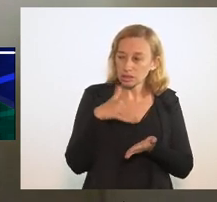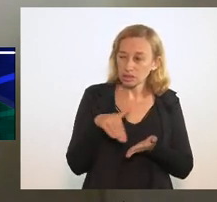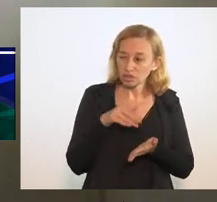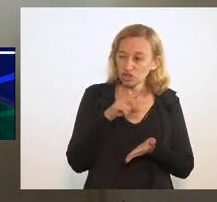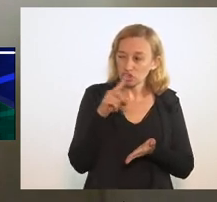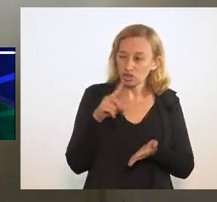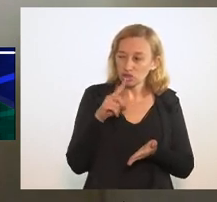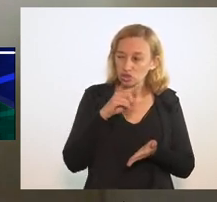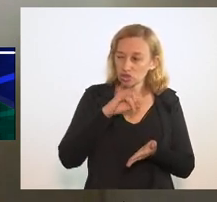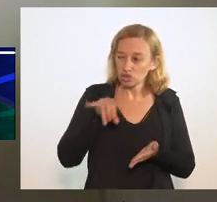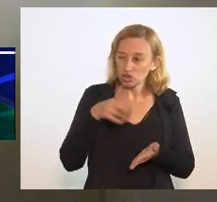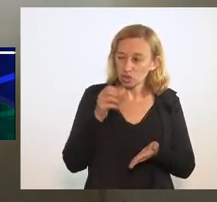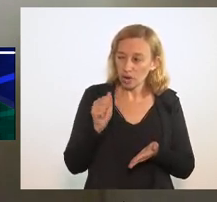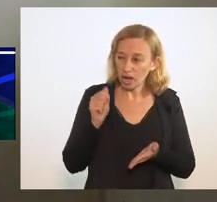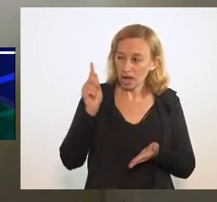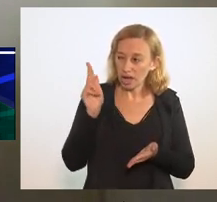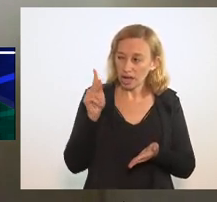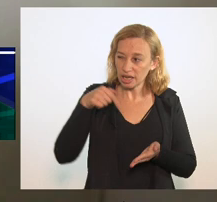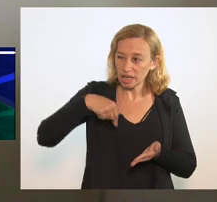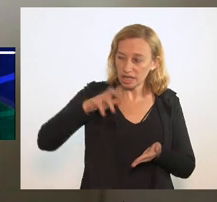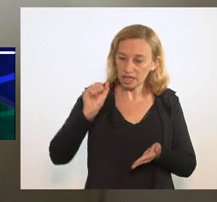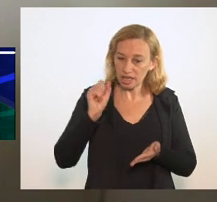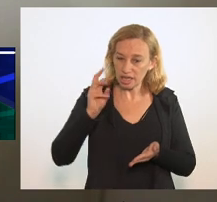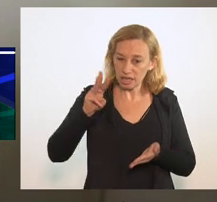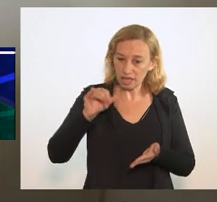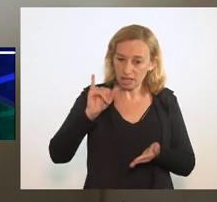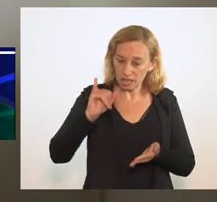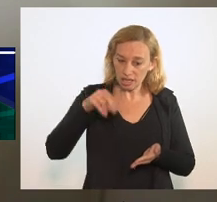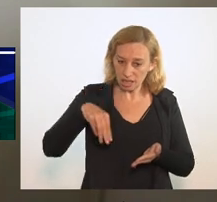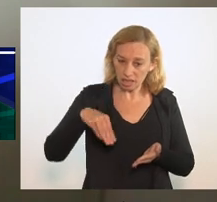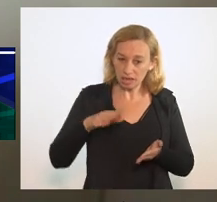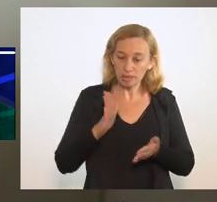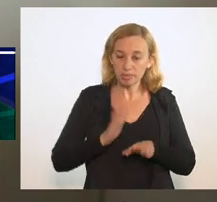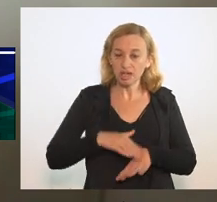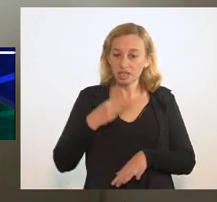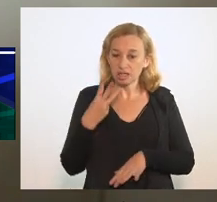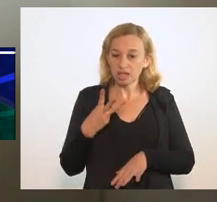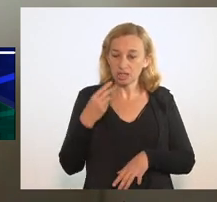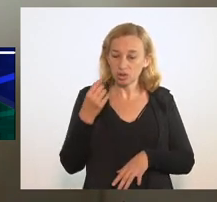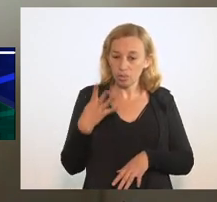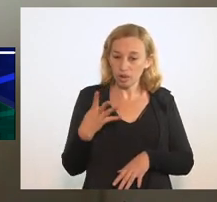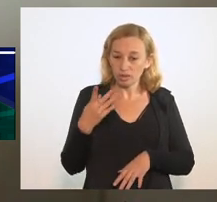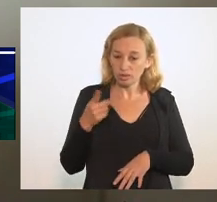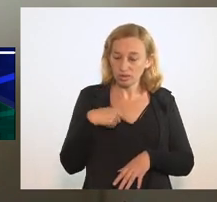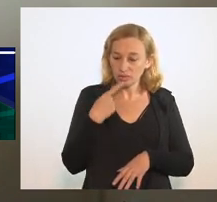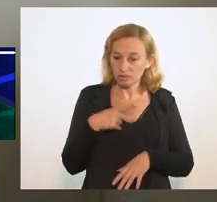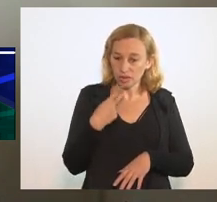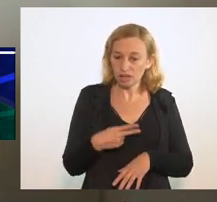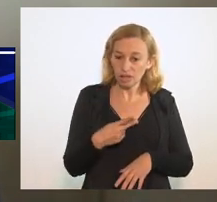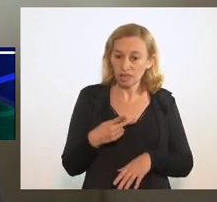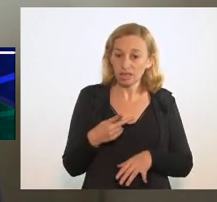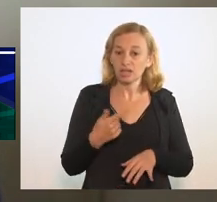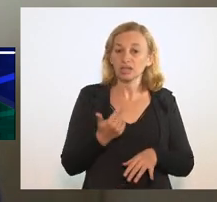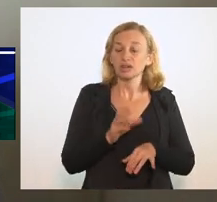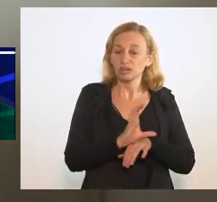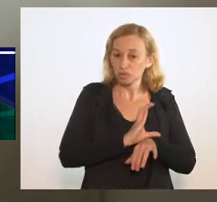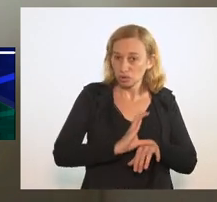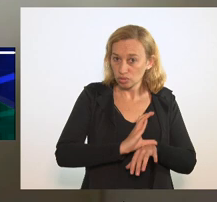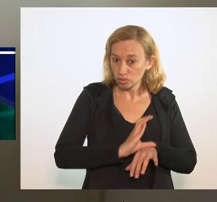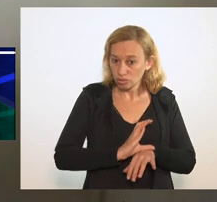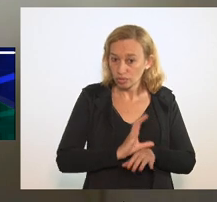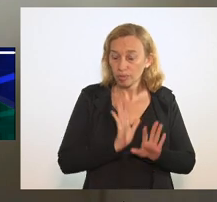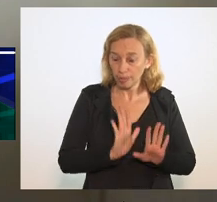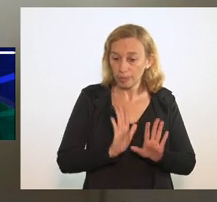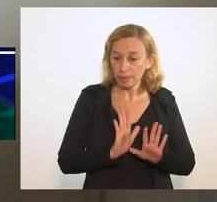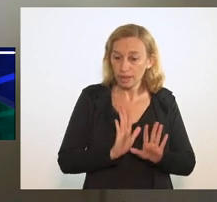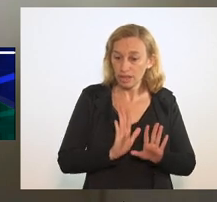Levy, a menos de algumas três ou quatro palavras, ela foi considerada constitucional. Por